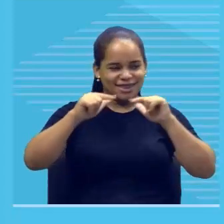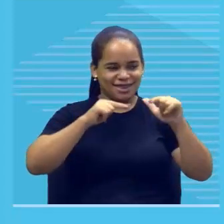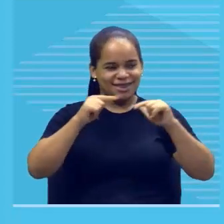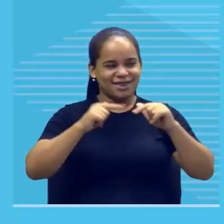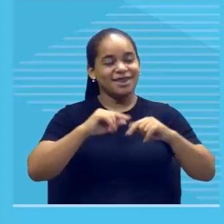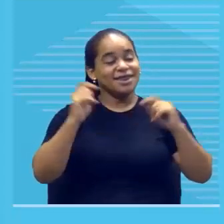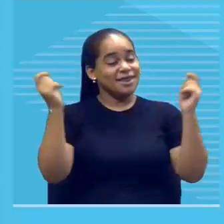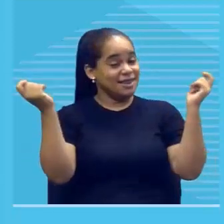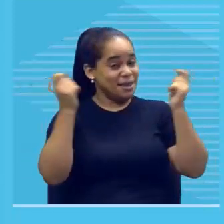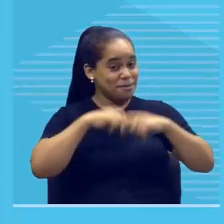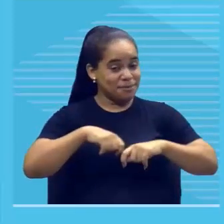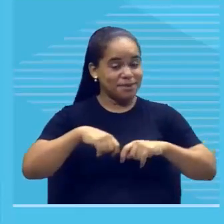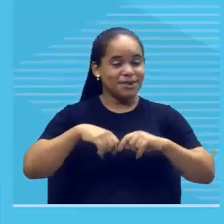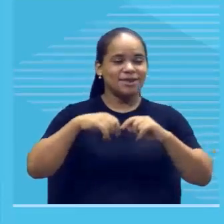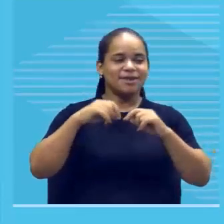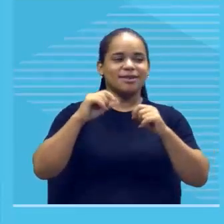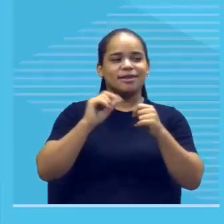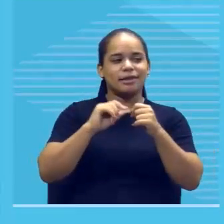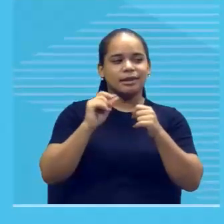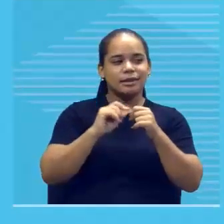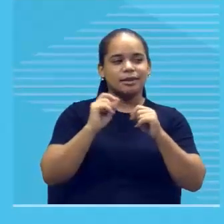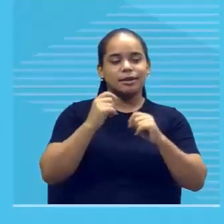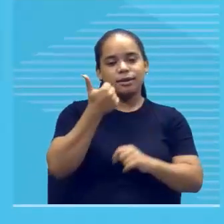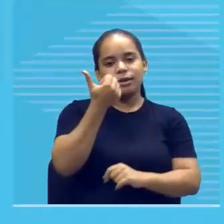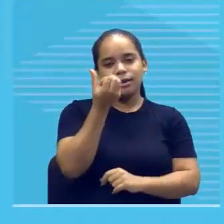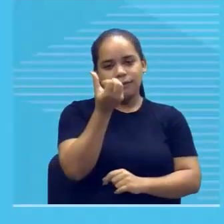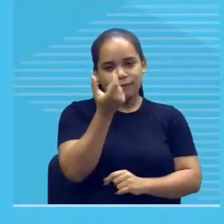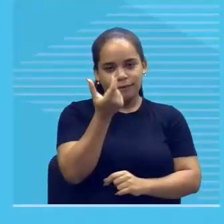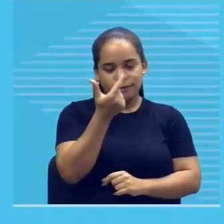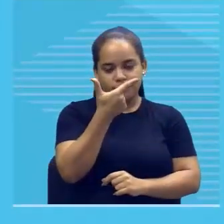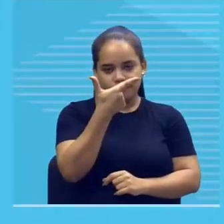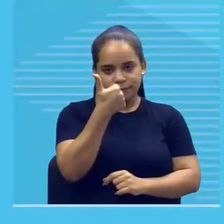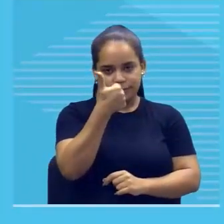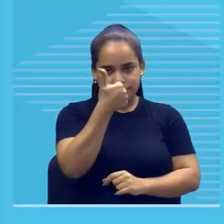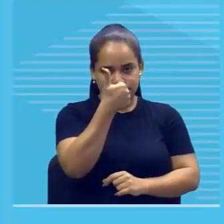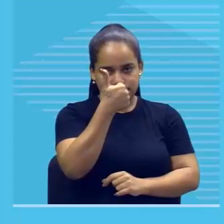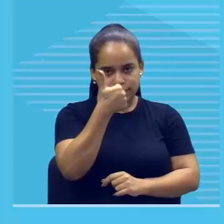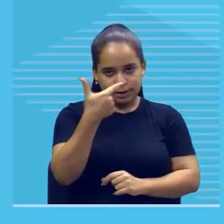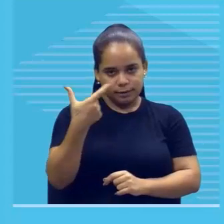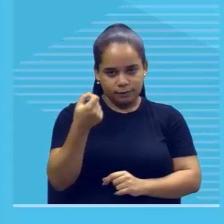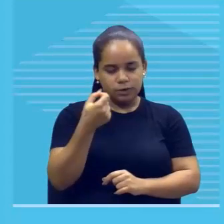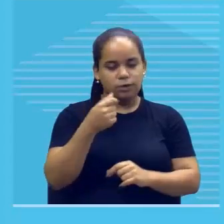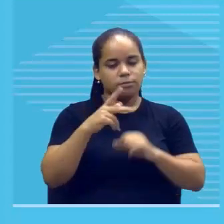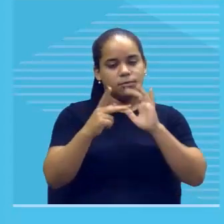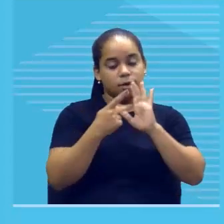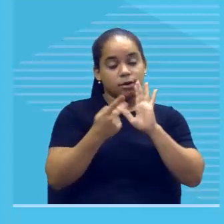Olá sejam capazes de digitar 120 páginas